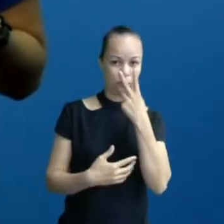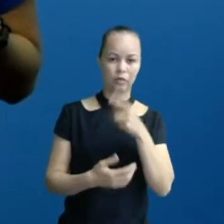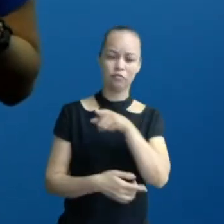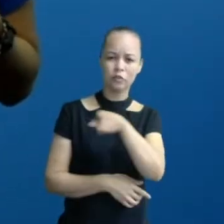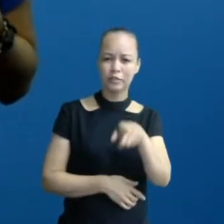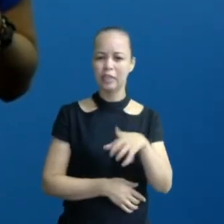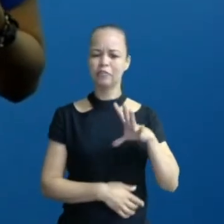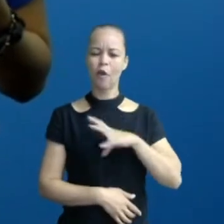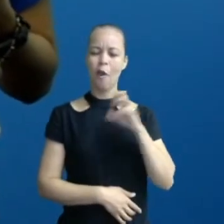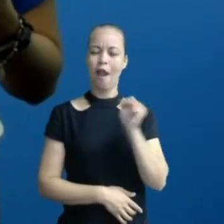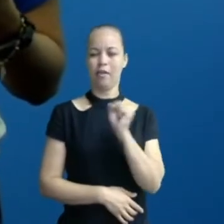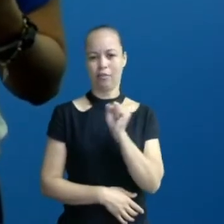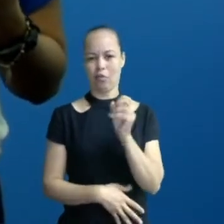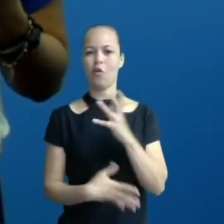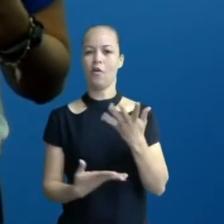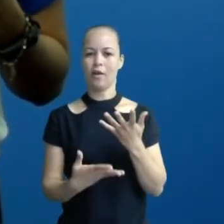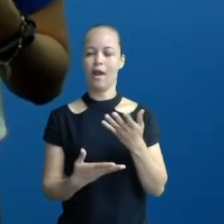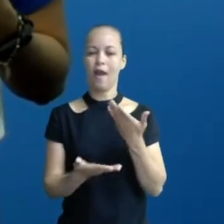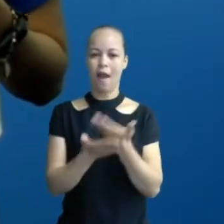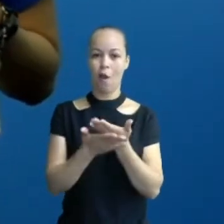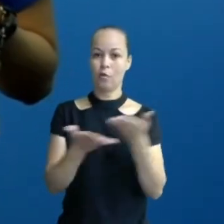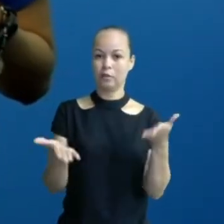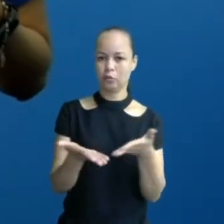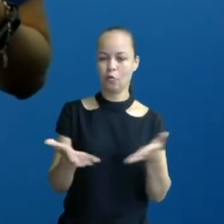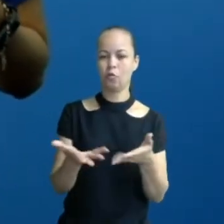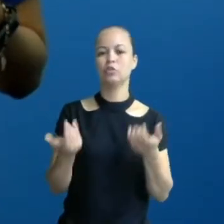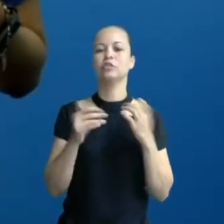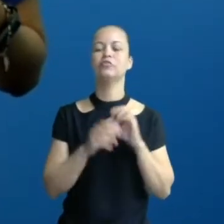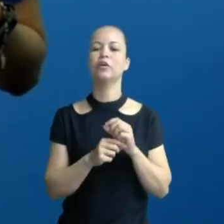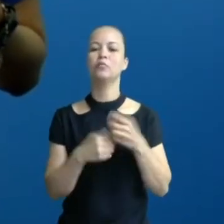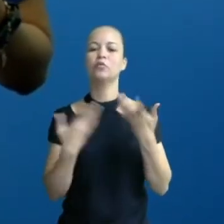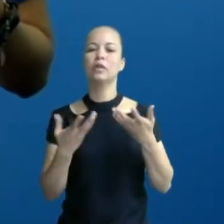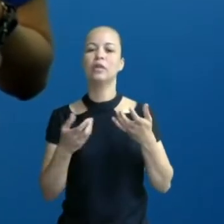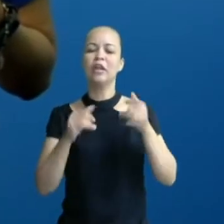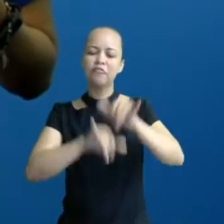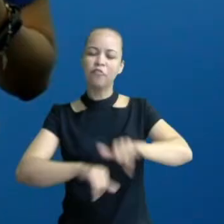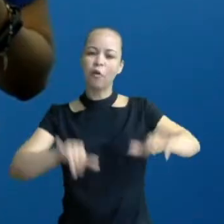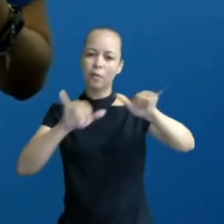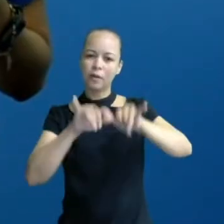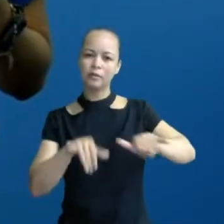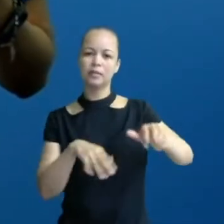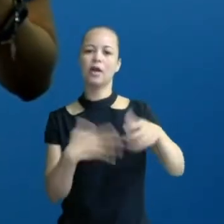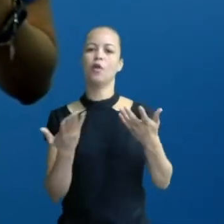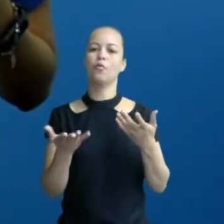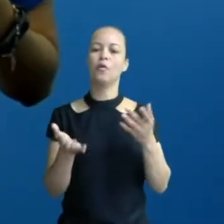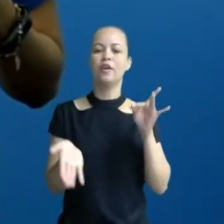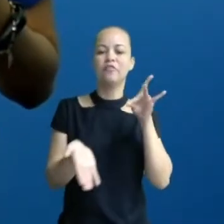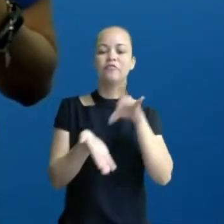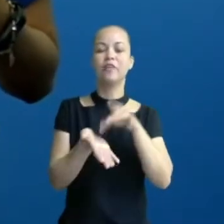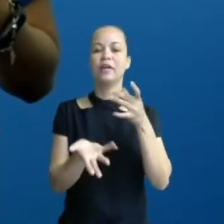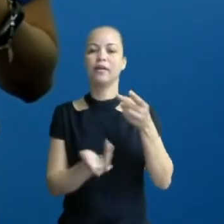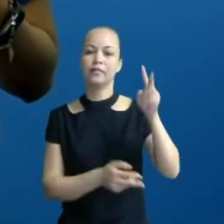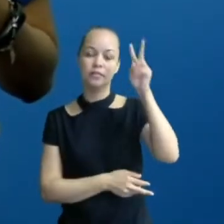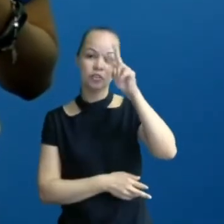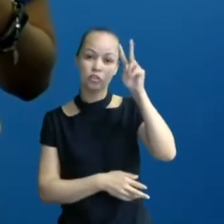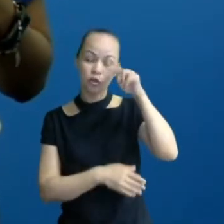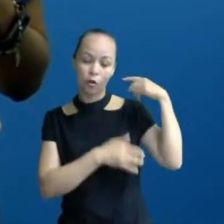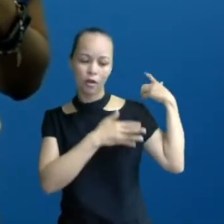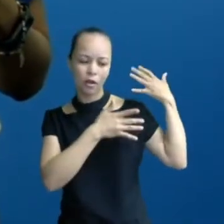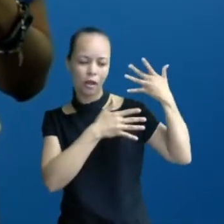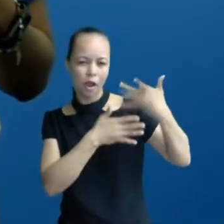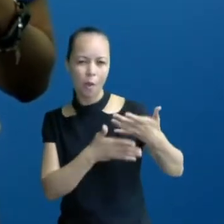hoje. A nossa aula está recheada de informações e fatos históricos que vai nos remeter a um passado